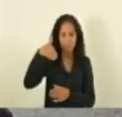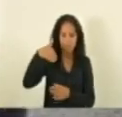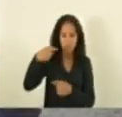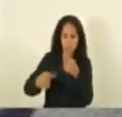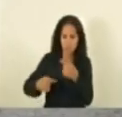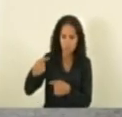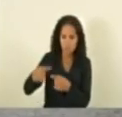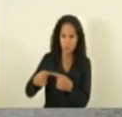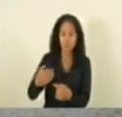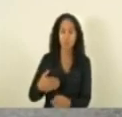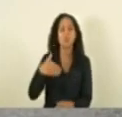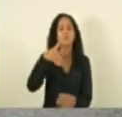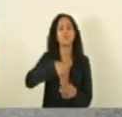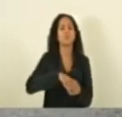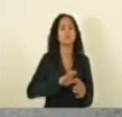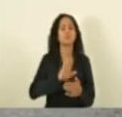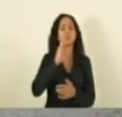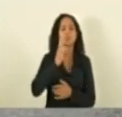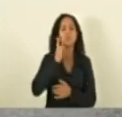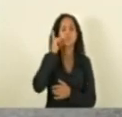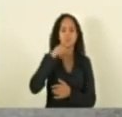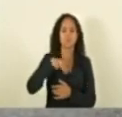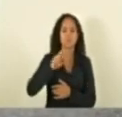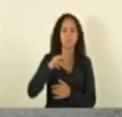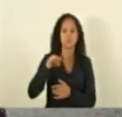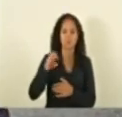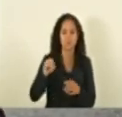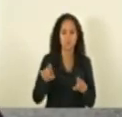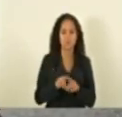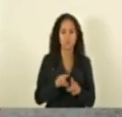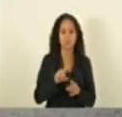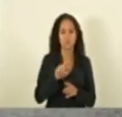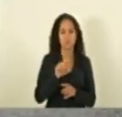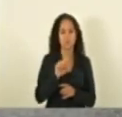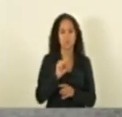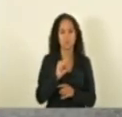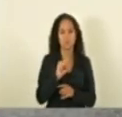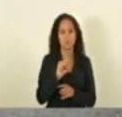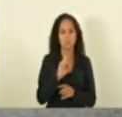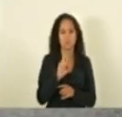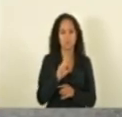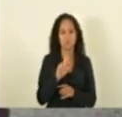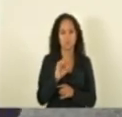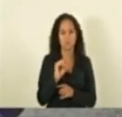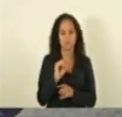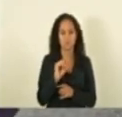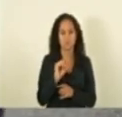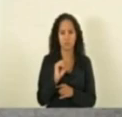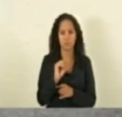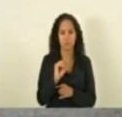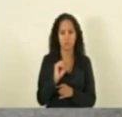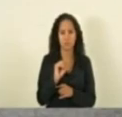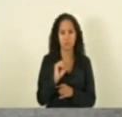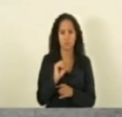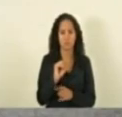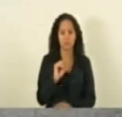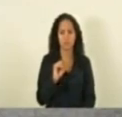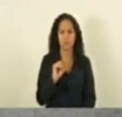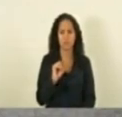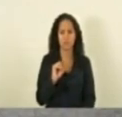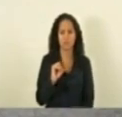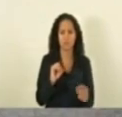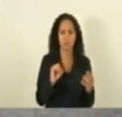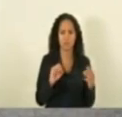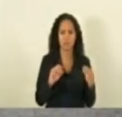como voto, deputado Quintino. Deputado Sérgio Majeski. Contra o relator.